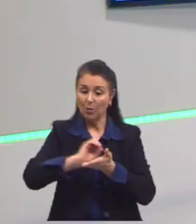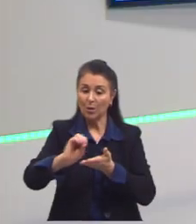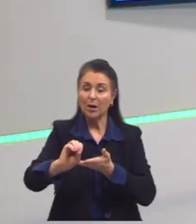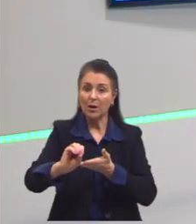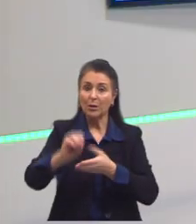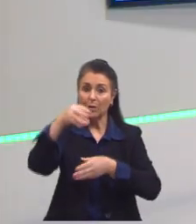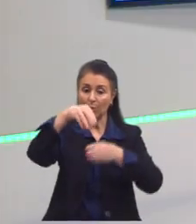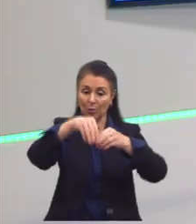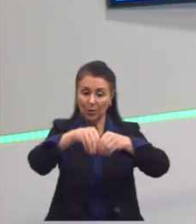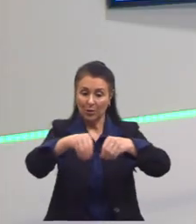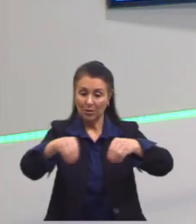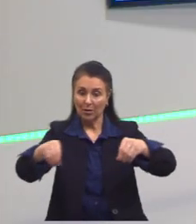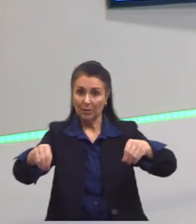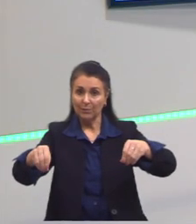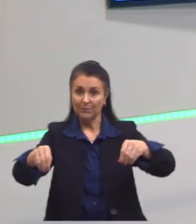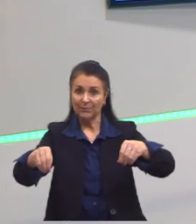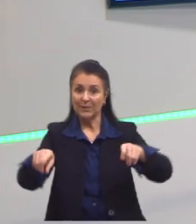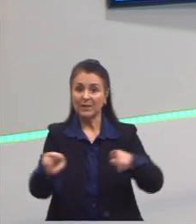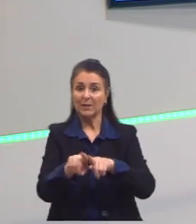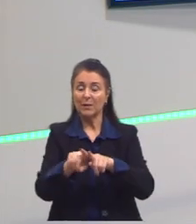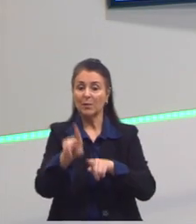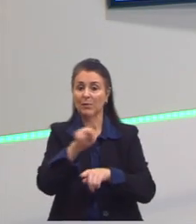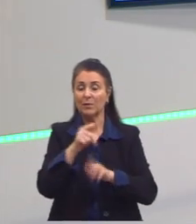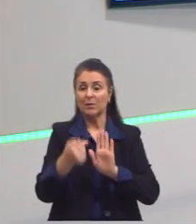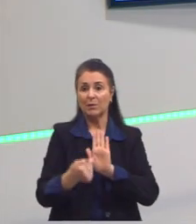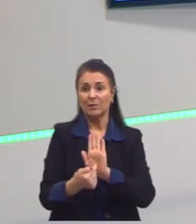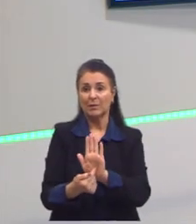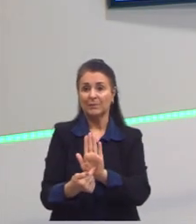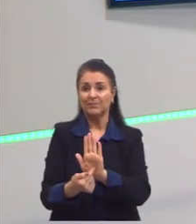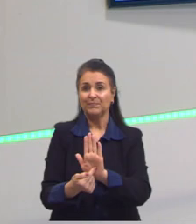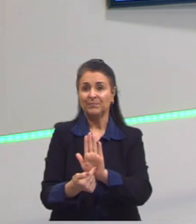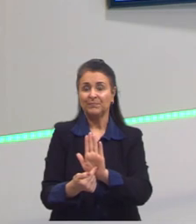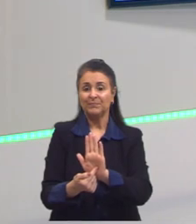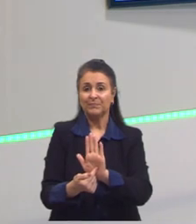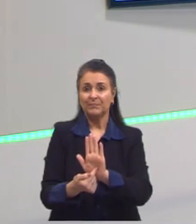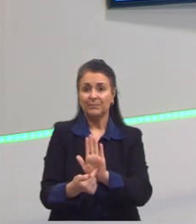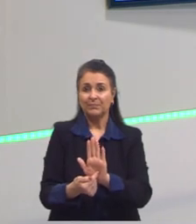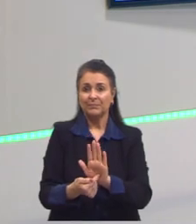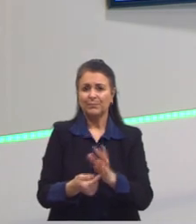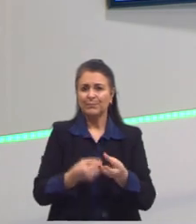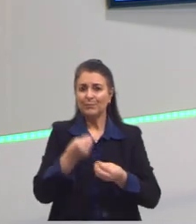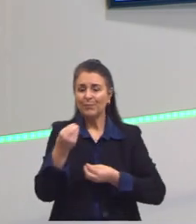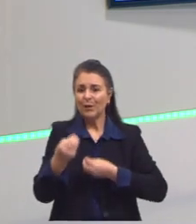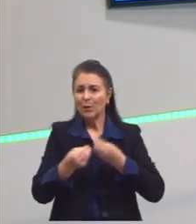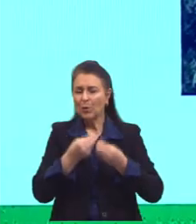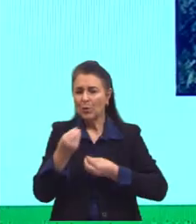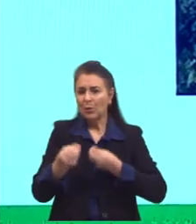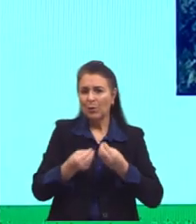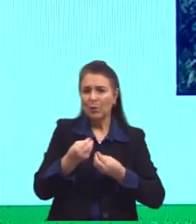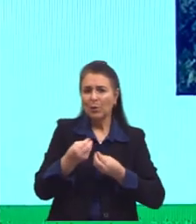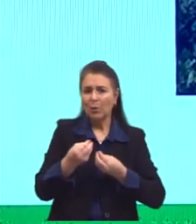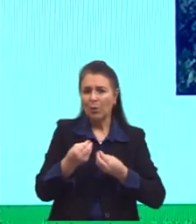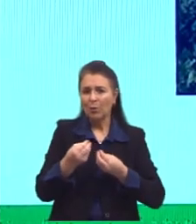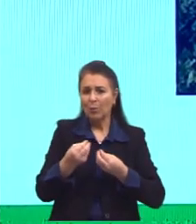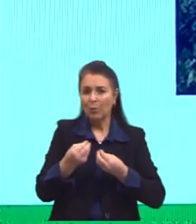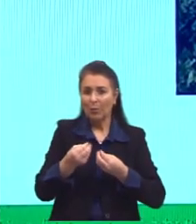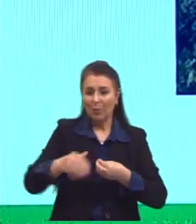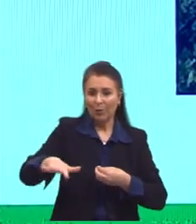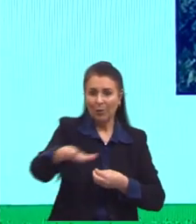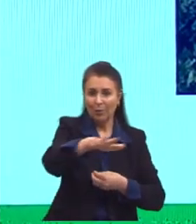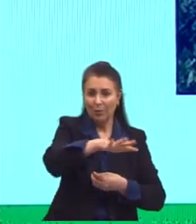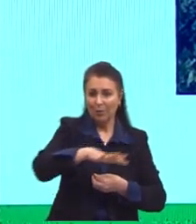E aí aqui em cima ó eu mostro aqui para vocês justamente como é que fica né Nós temos então a